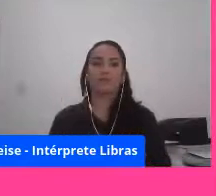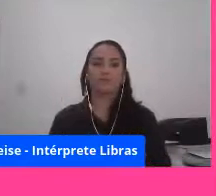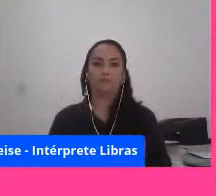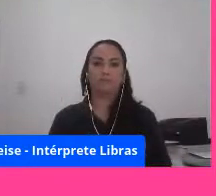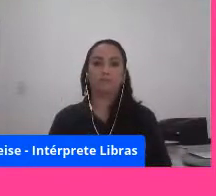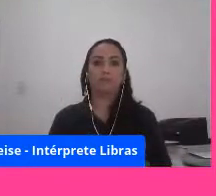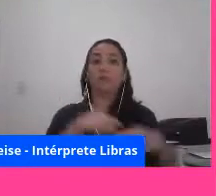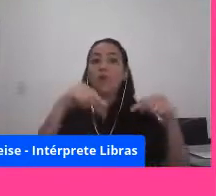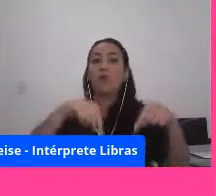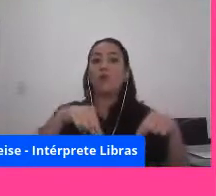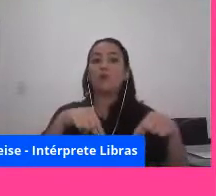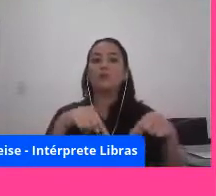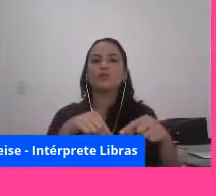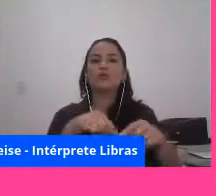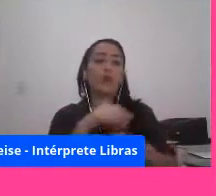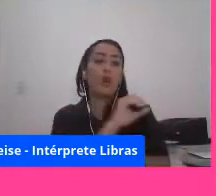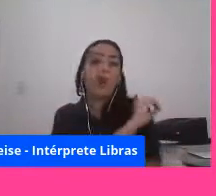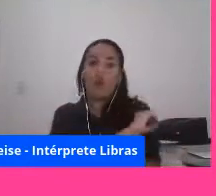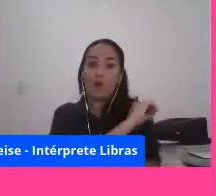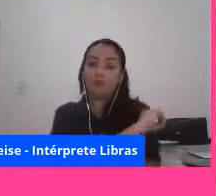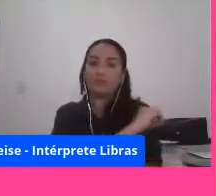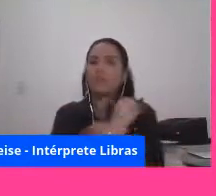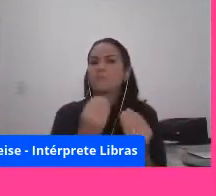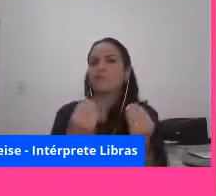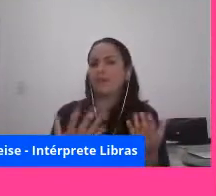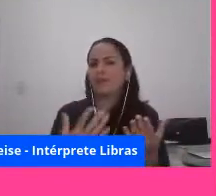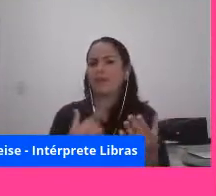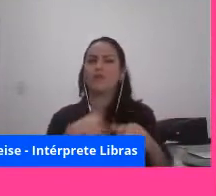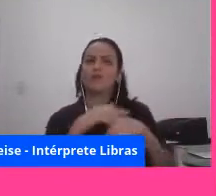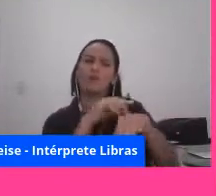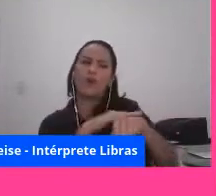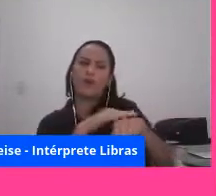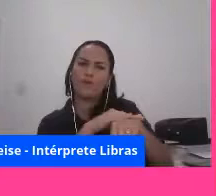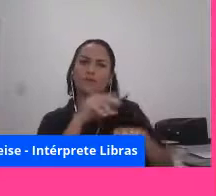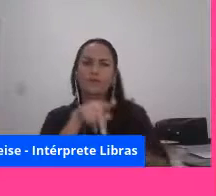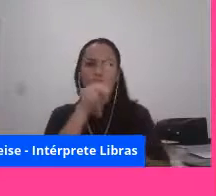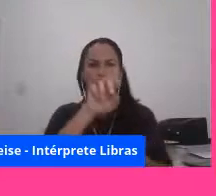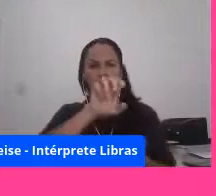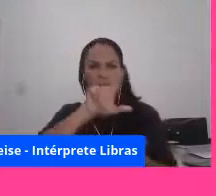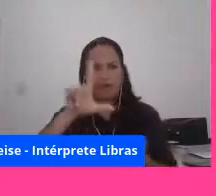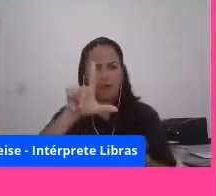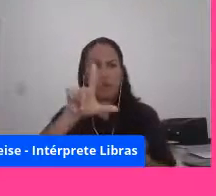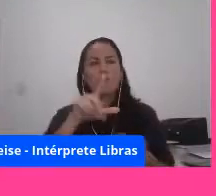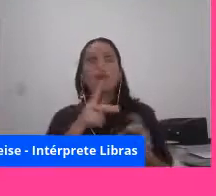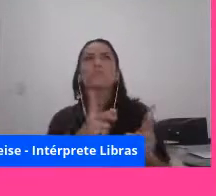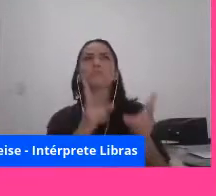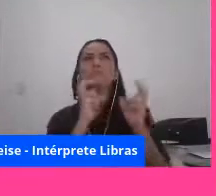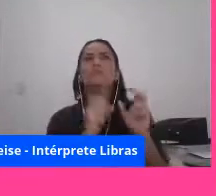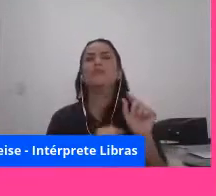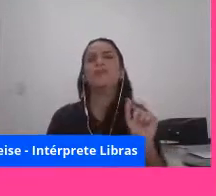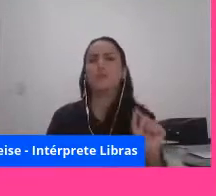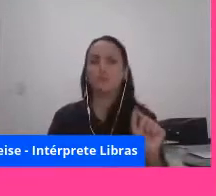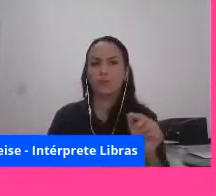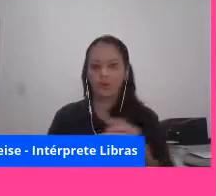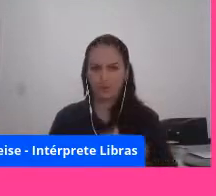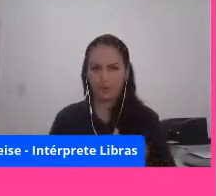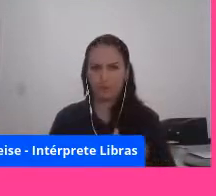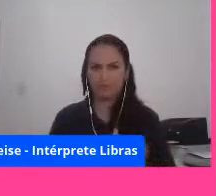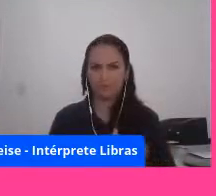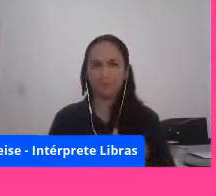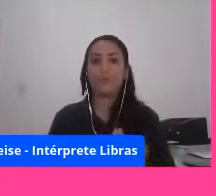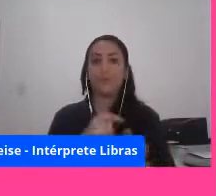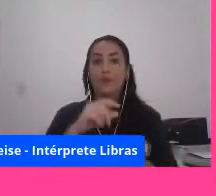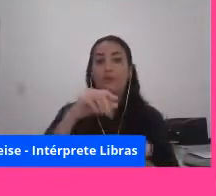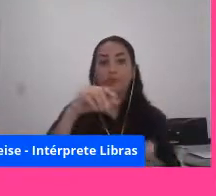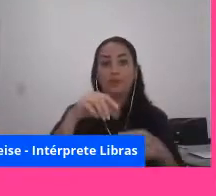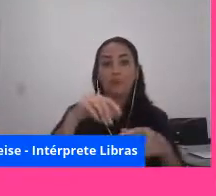dessa oficina? Eu estava conversando com a Kel e a gente percebeu que nos includes possui impressora